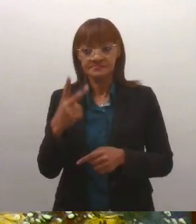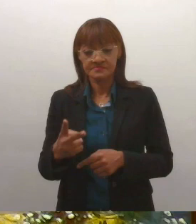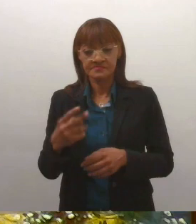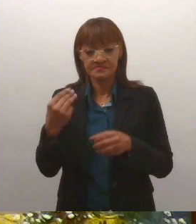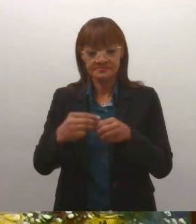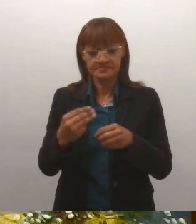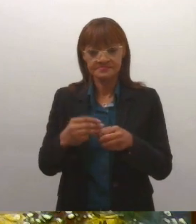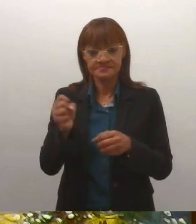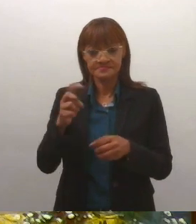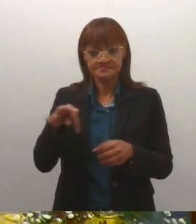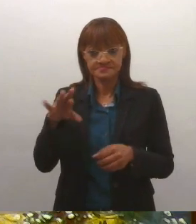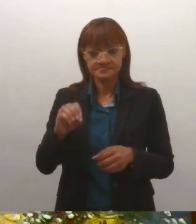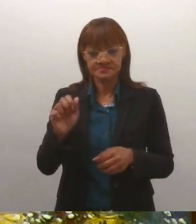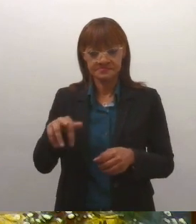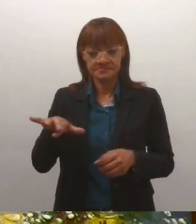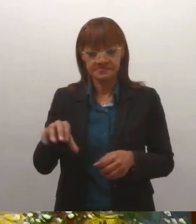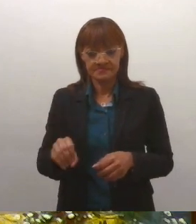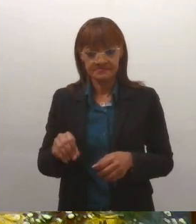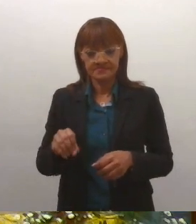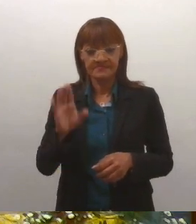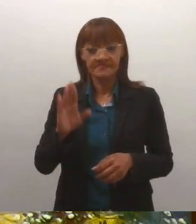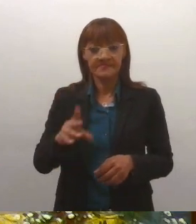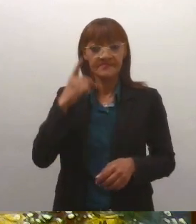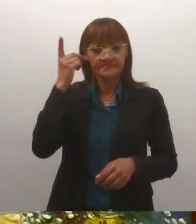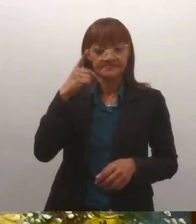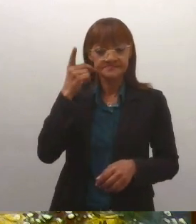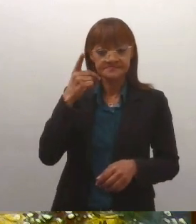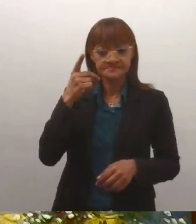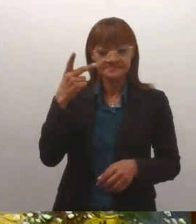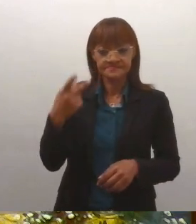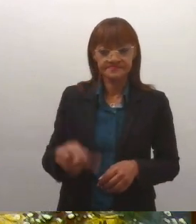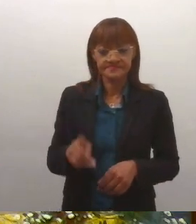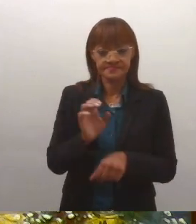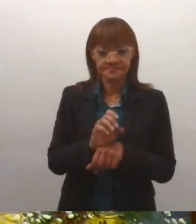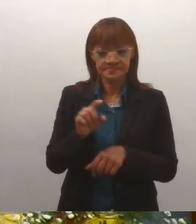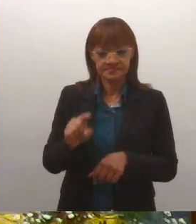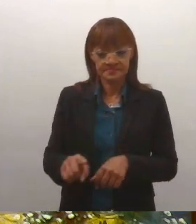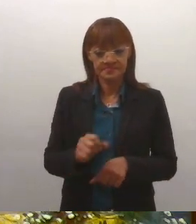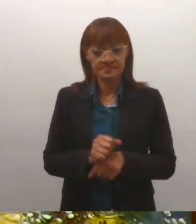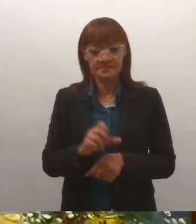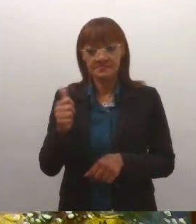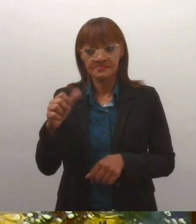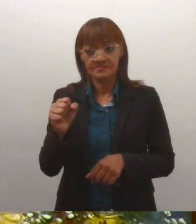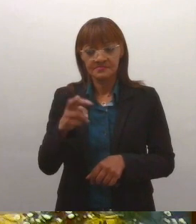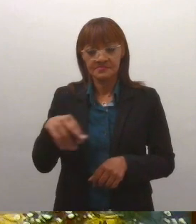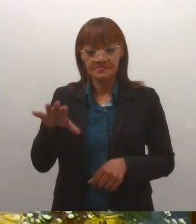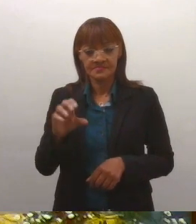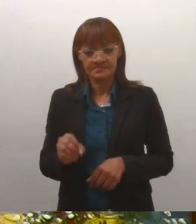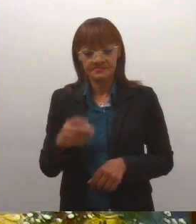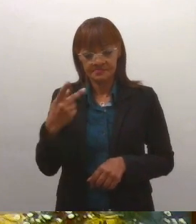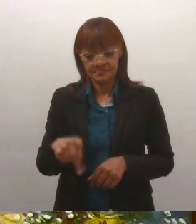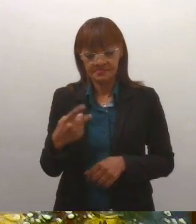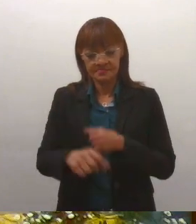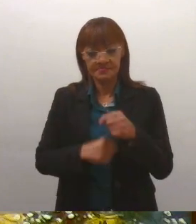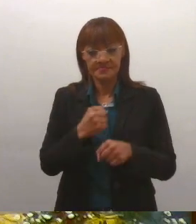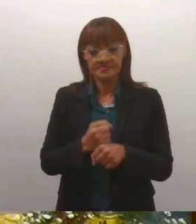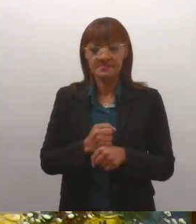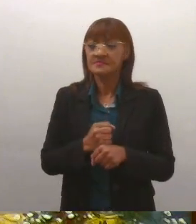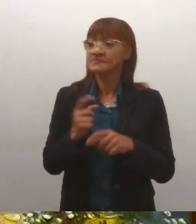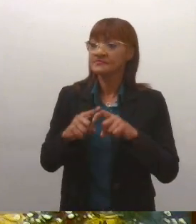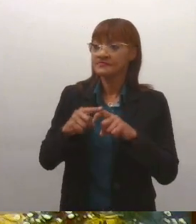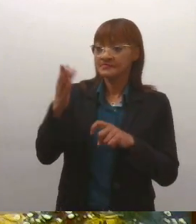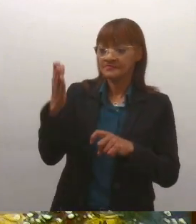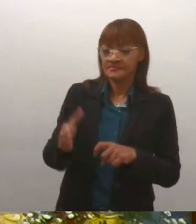maio a 18 de maio do corrente ano. Doutor Manuel Marcos é conhecido, enaltecido pelos colegas e pela